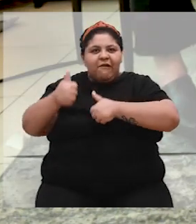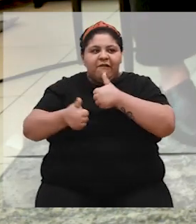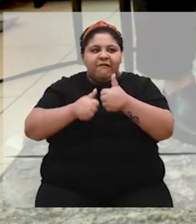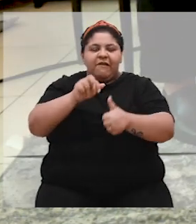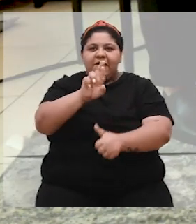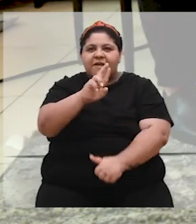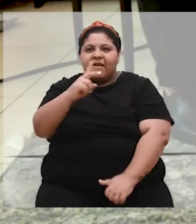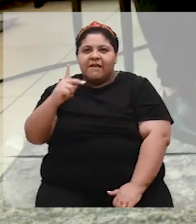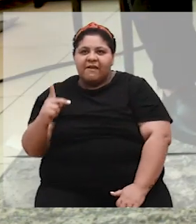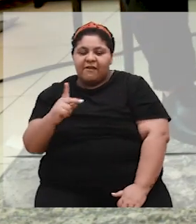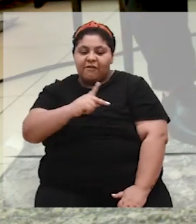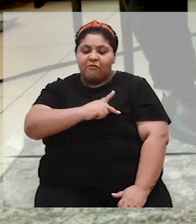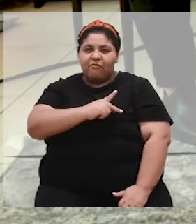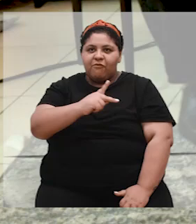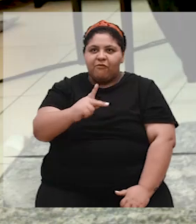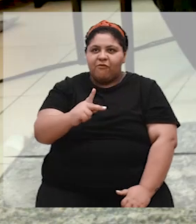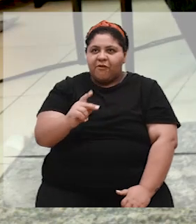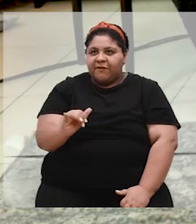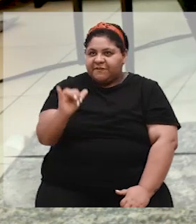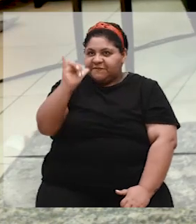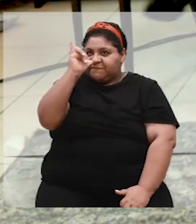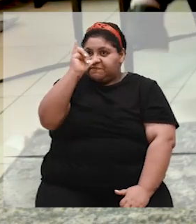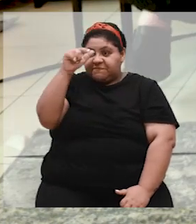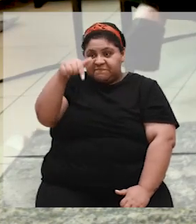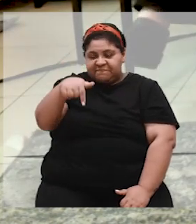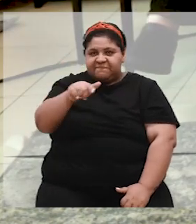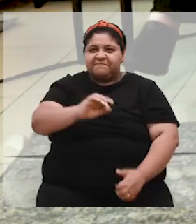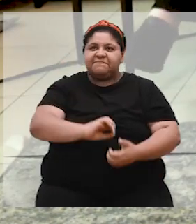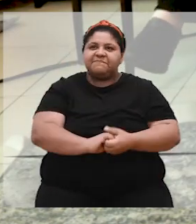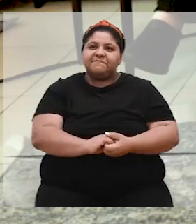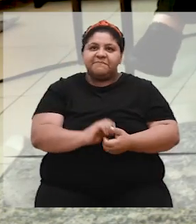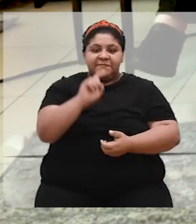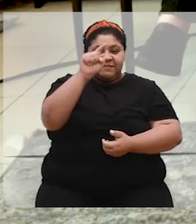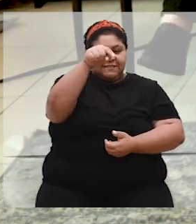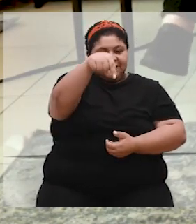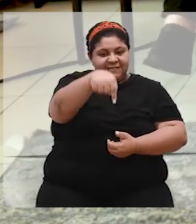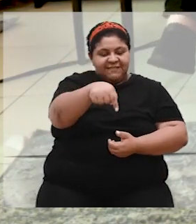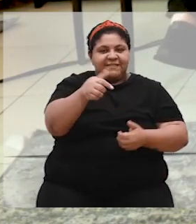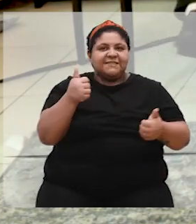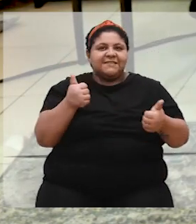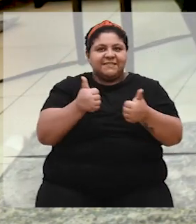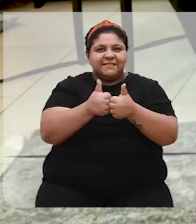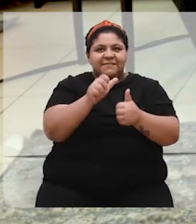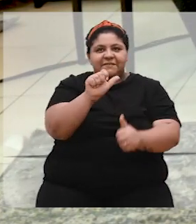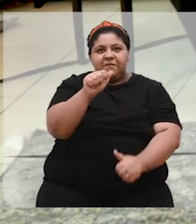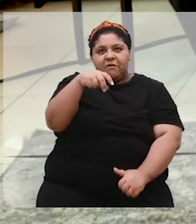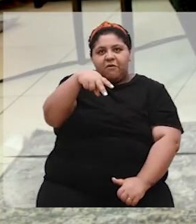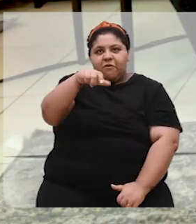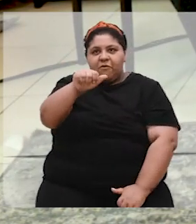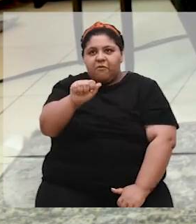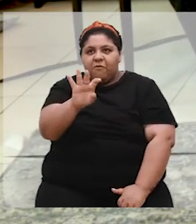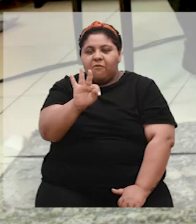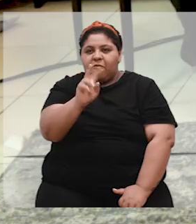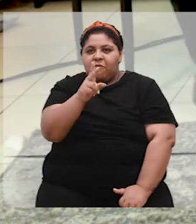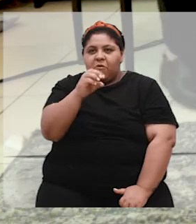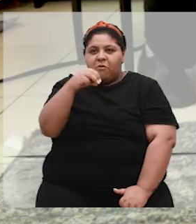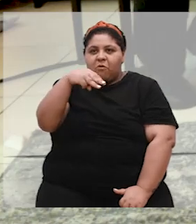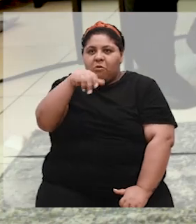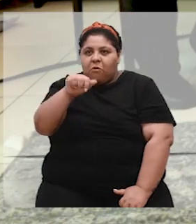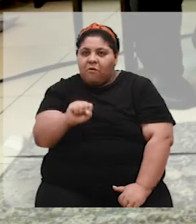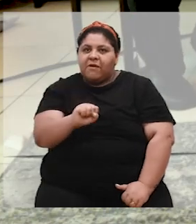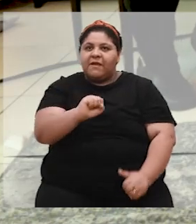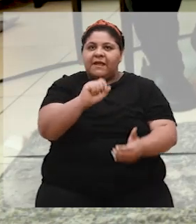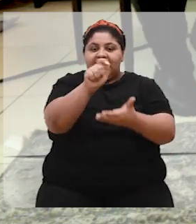relações públicas e presidente do Instituto de Leitura Quindim. Também com a gente a Ana Thomas, que é escritora